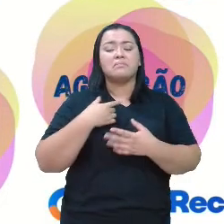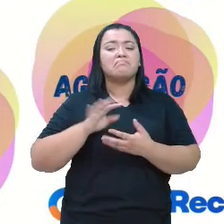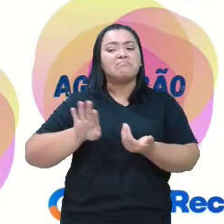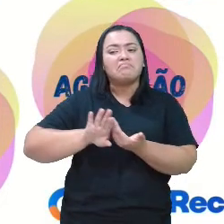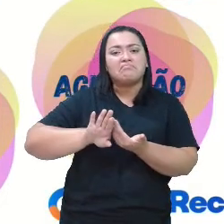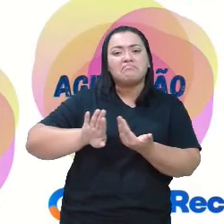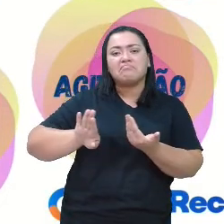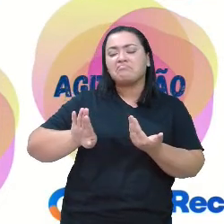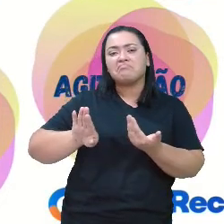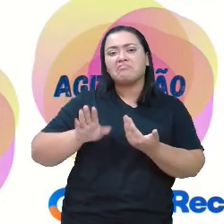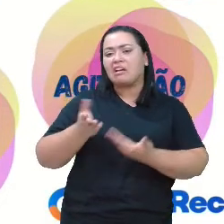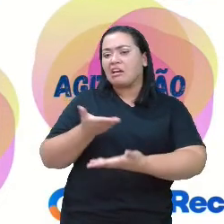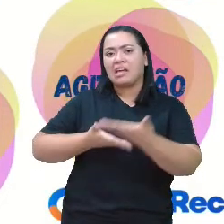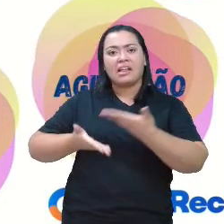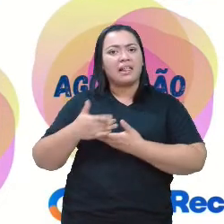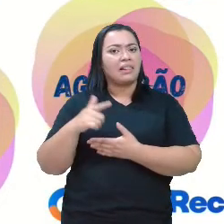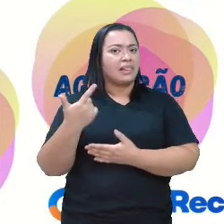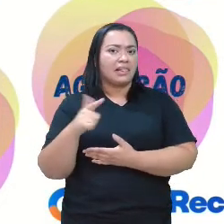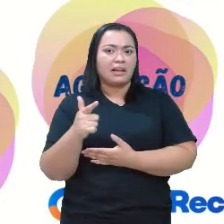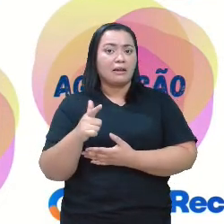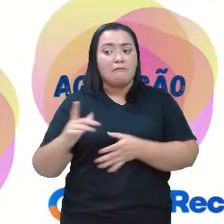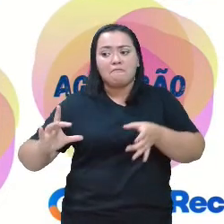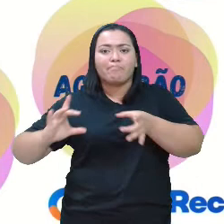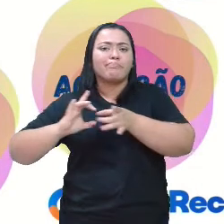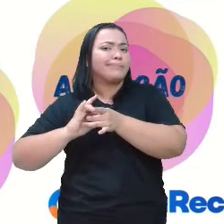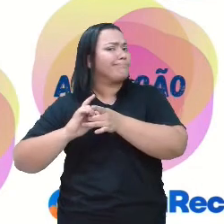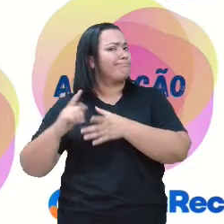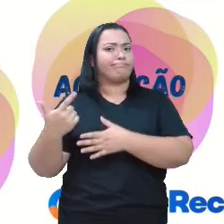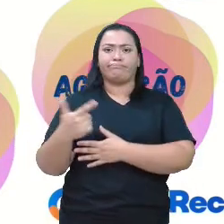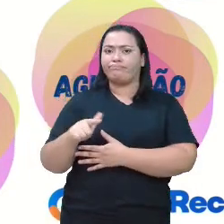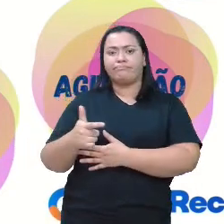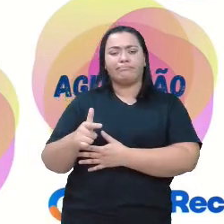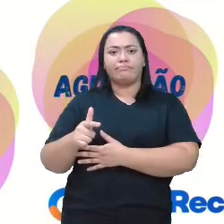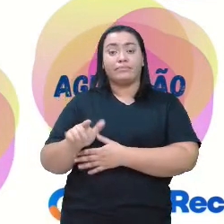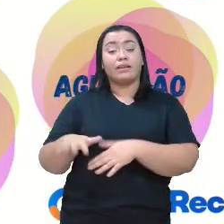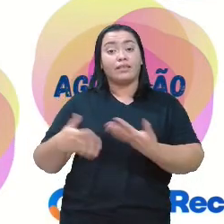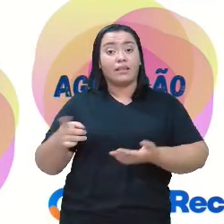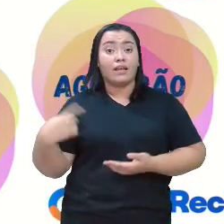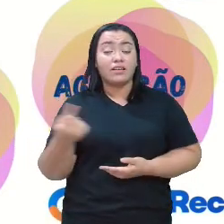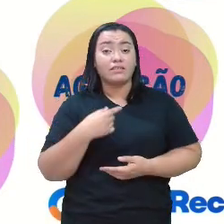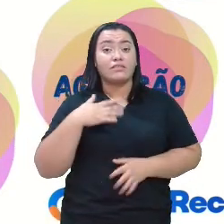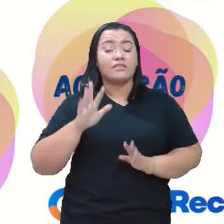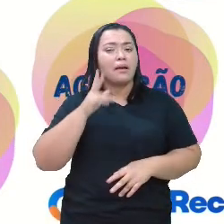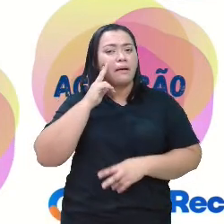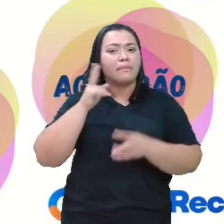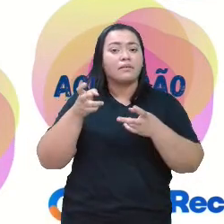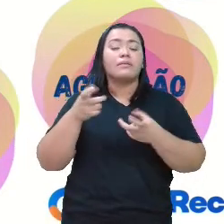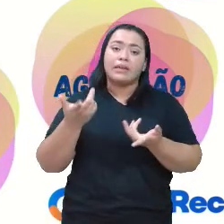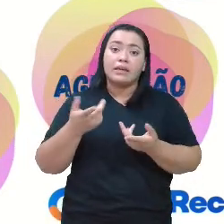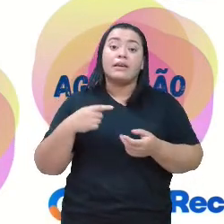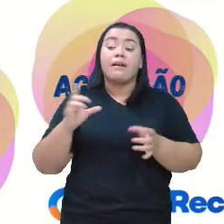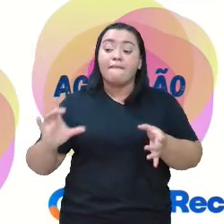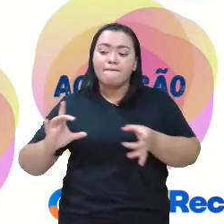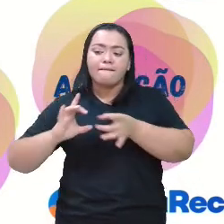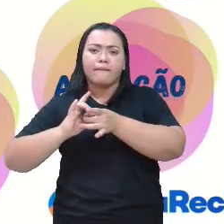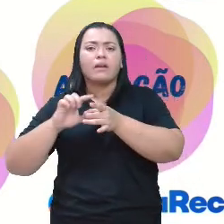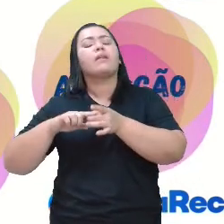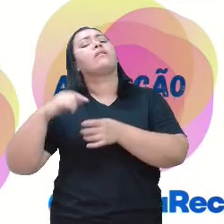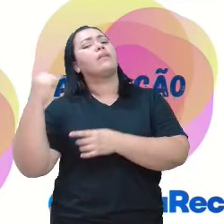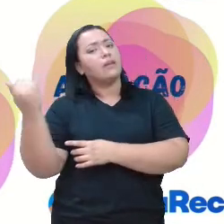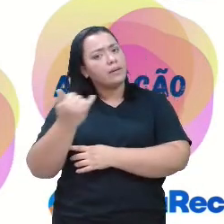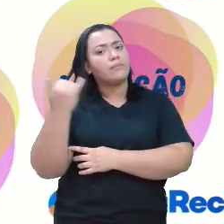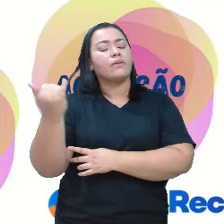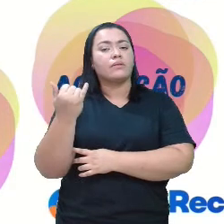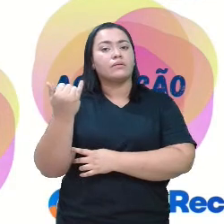uma interação, não há um vínculo. E aí a gente também já viu o quanto o vínculo é importante, né? O quanto o